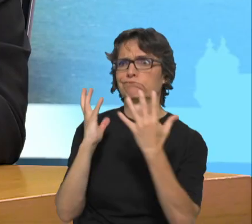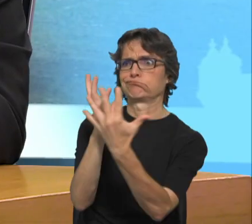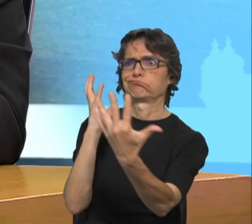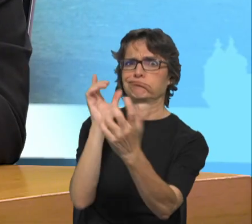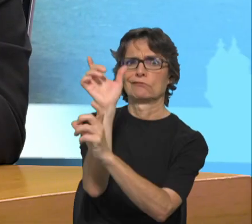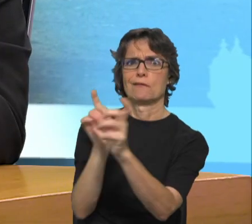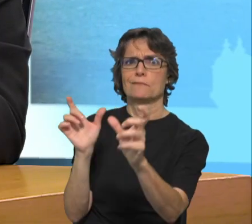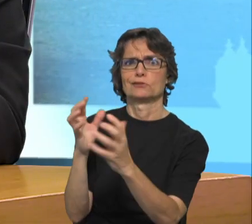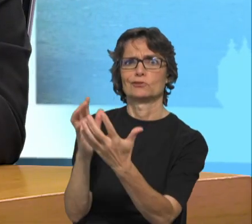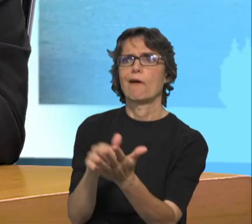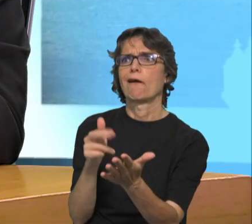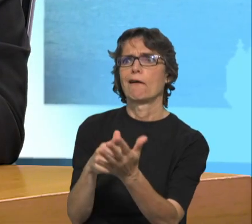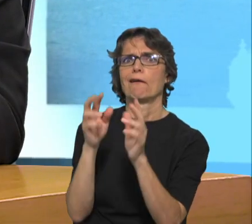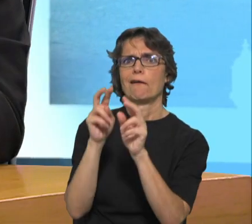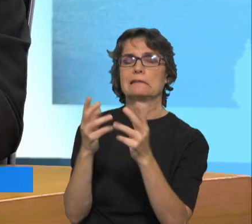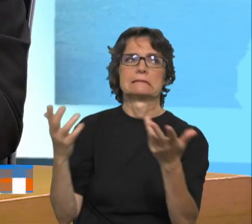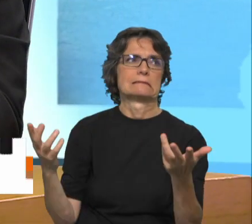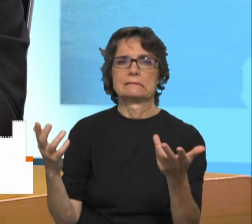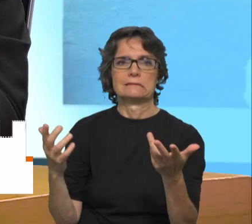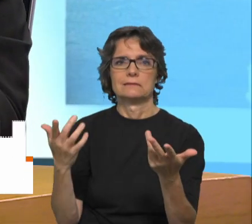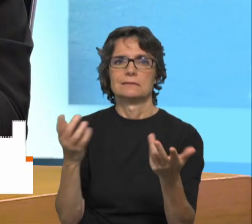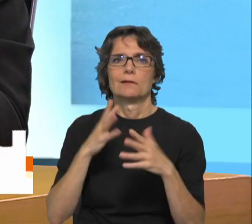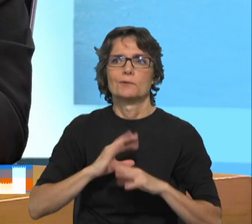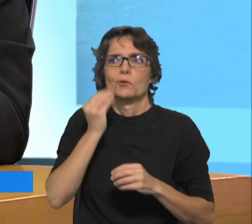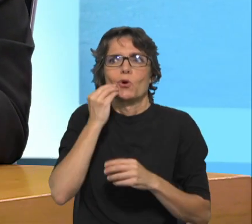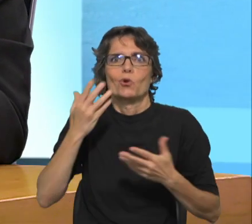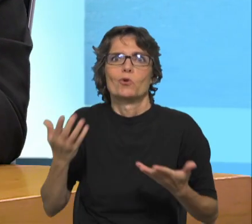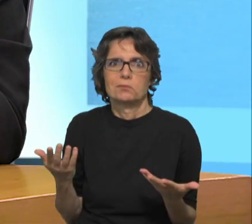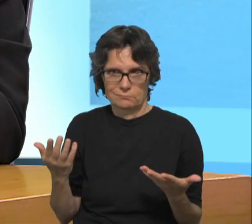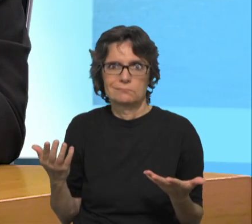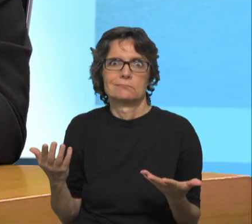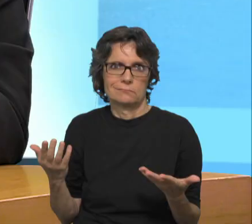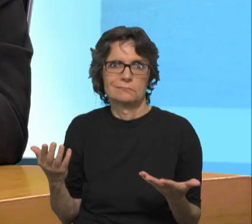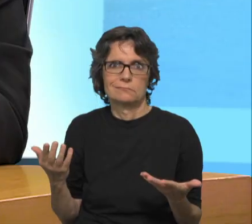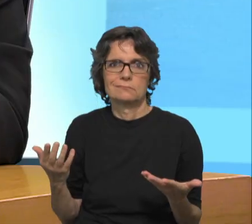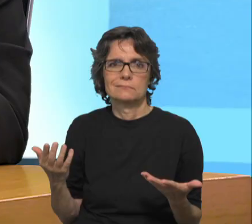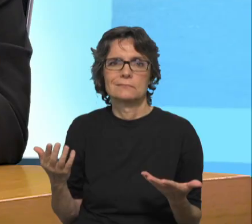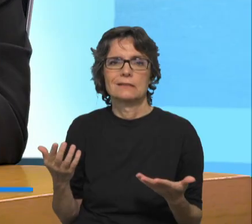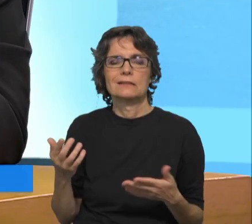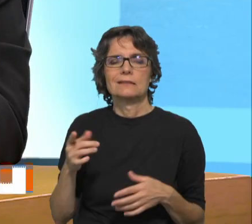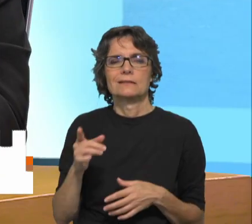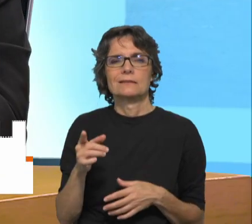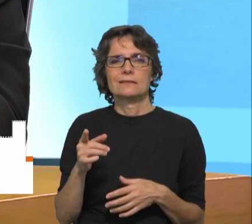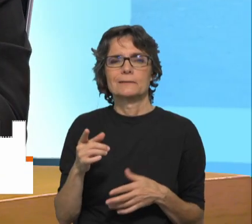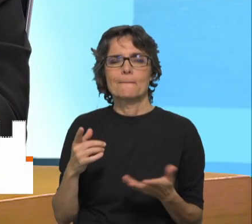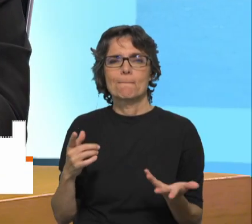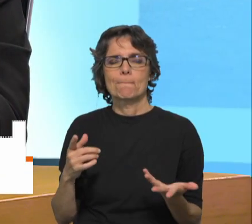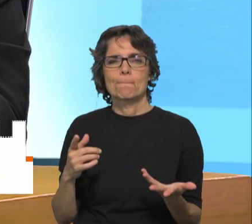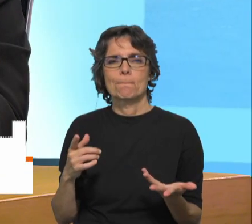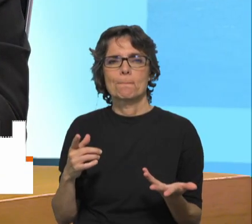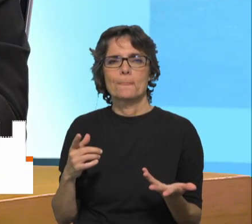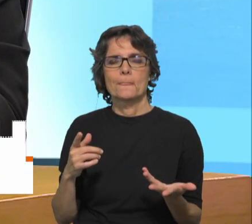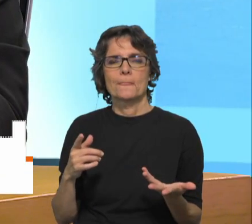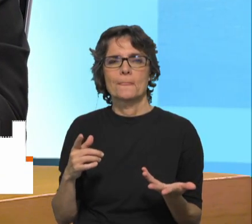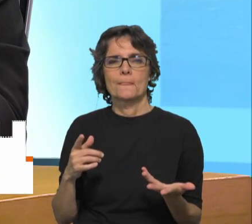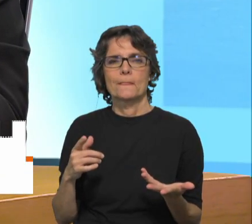multidão e, afinal, parece à primeira vista que não há assim tanto descanso como se poderia pensar. Mas